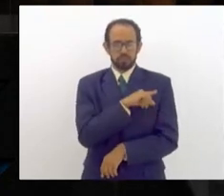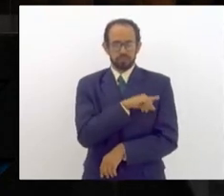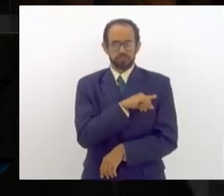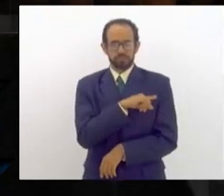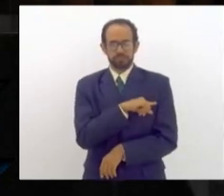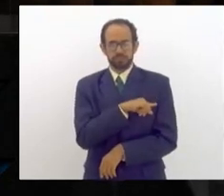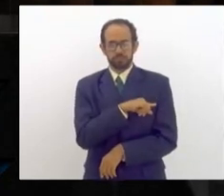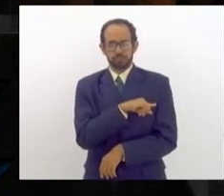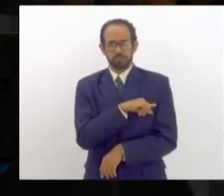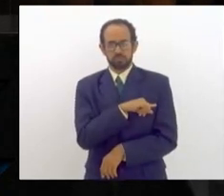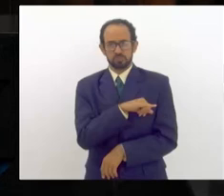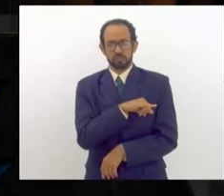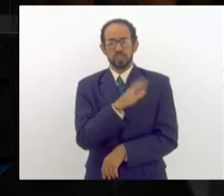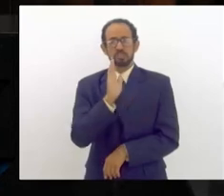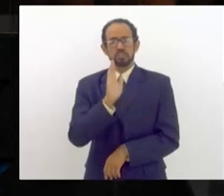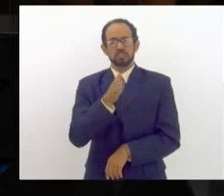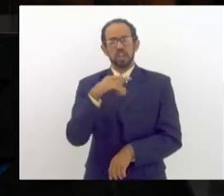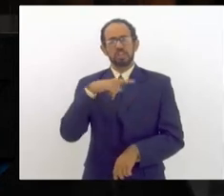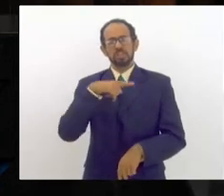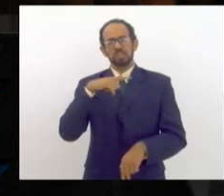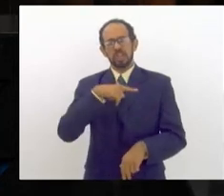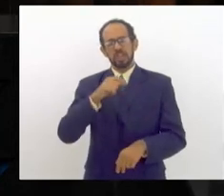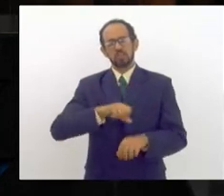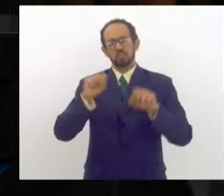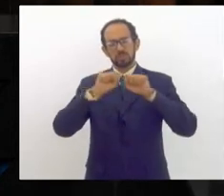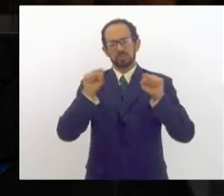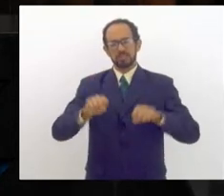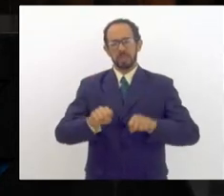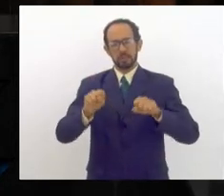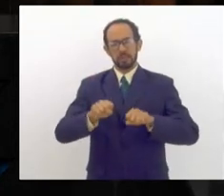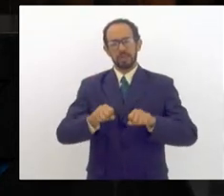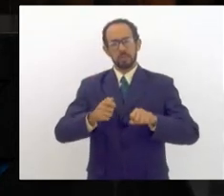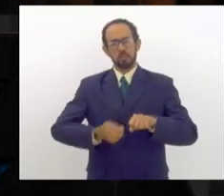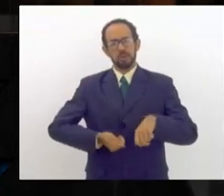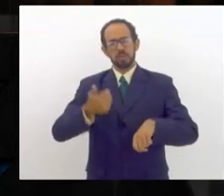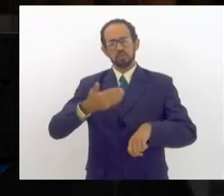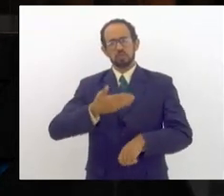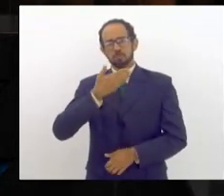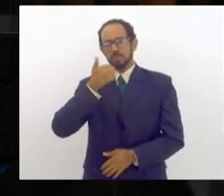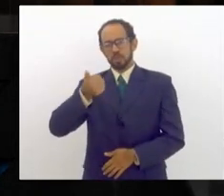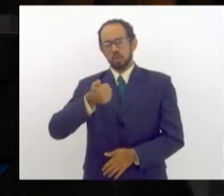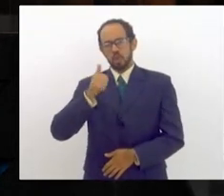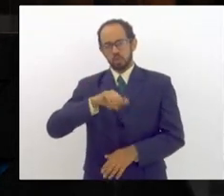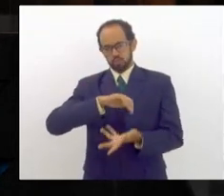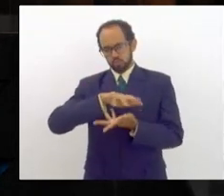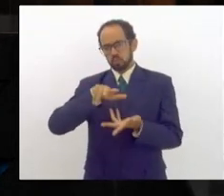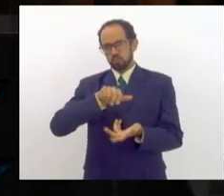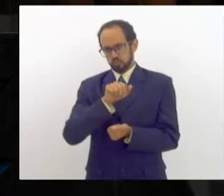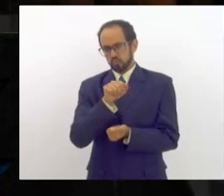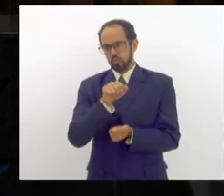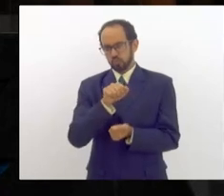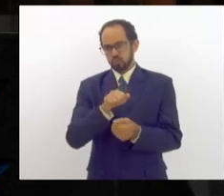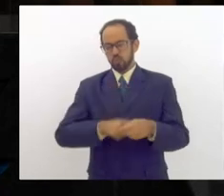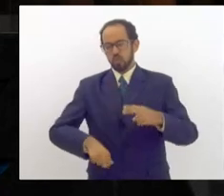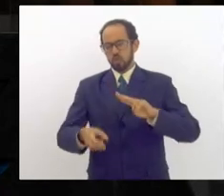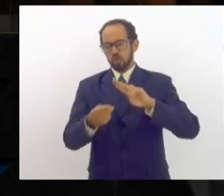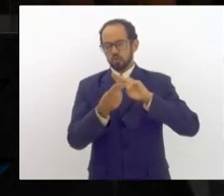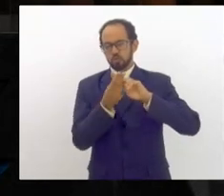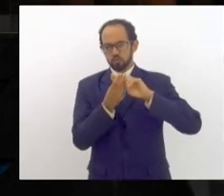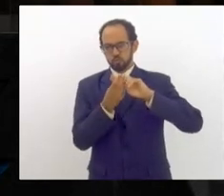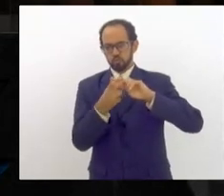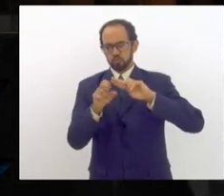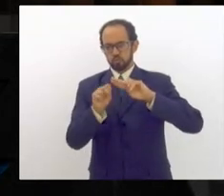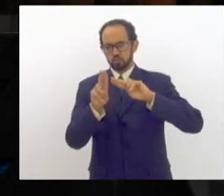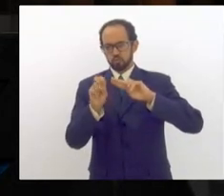nós já temos um sistema que é um dos melhores do mundo o SUS é um sistema muitíssimo